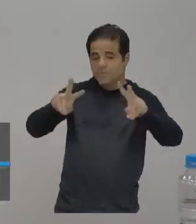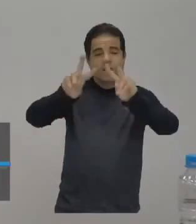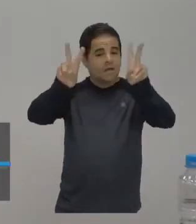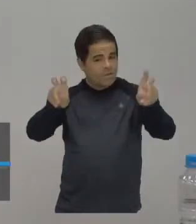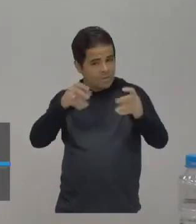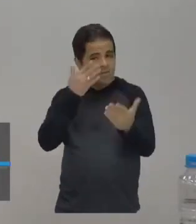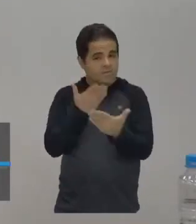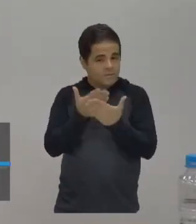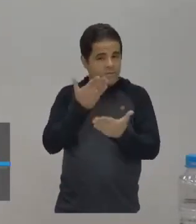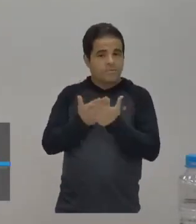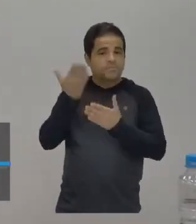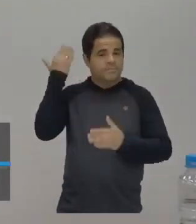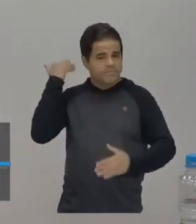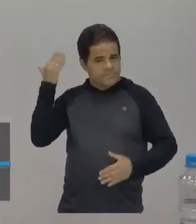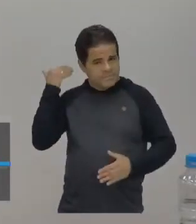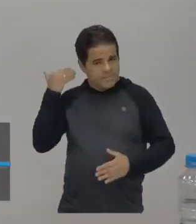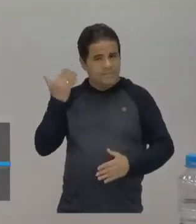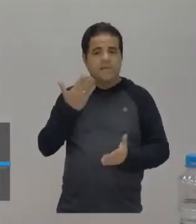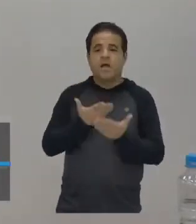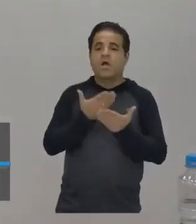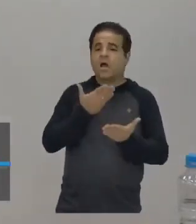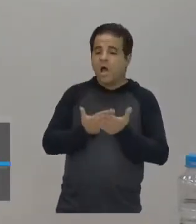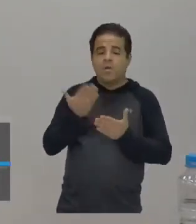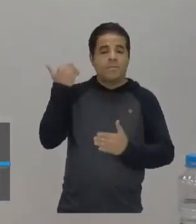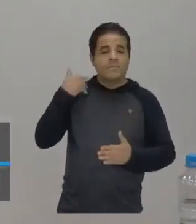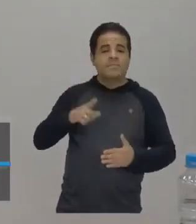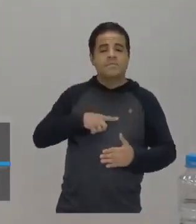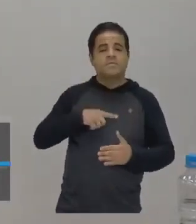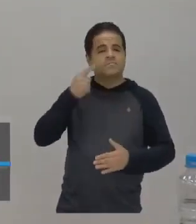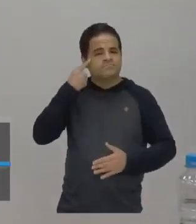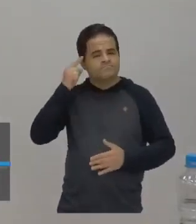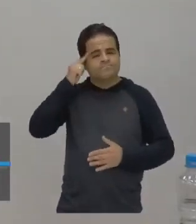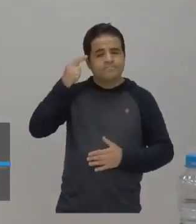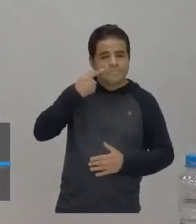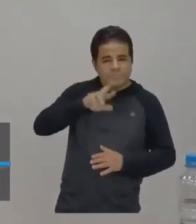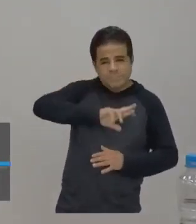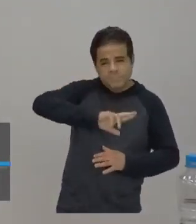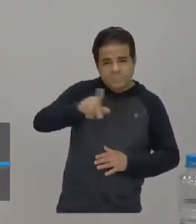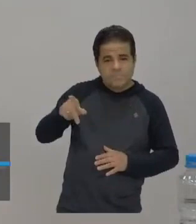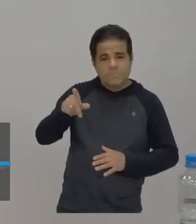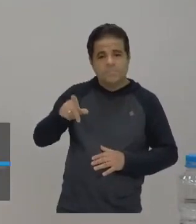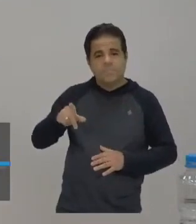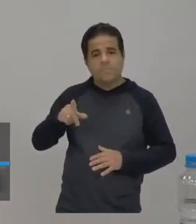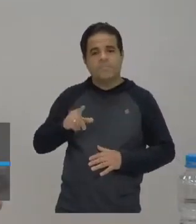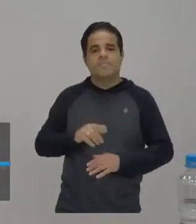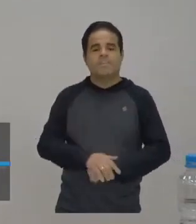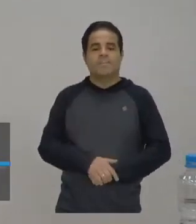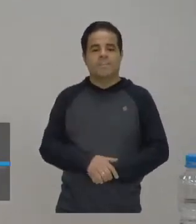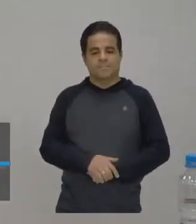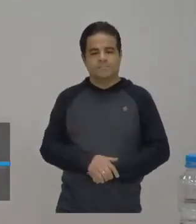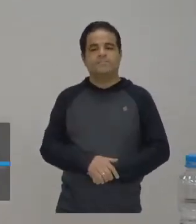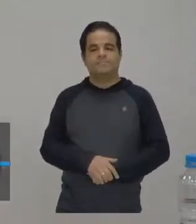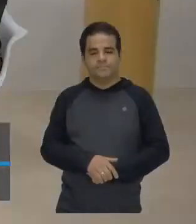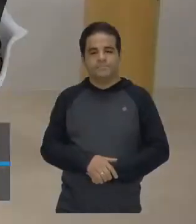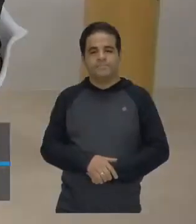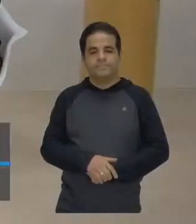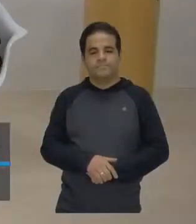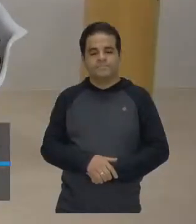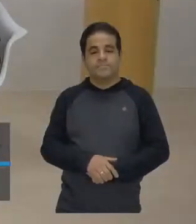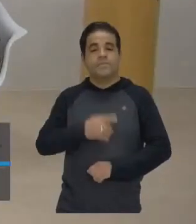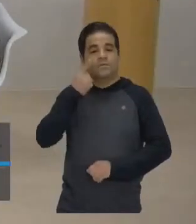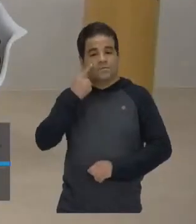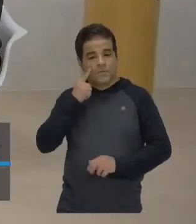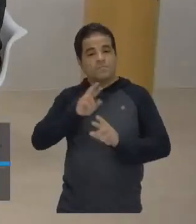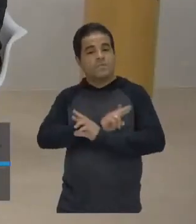falamos na aula passada. Na aula passada, nós diferenciamos bastante a diferença. Diferenciamos a diferença, é ótimo, né? Diferenciamos artigo